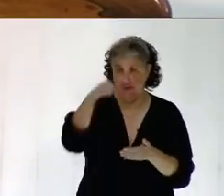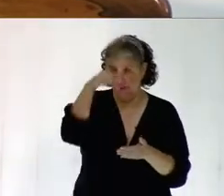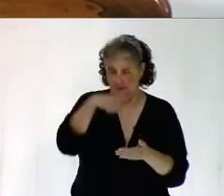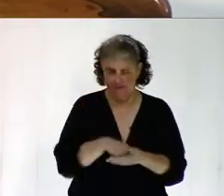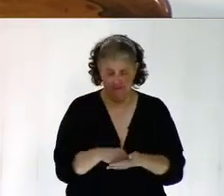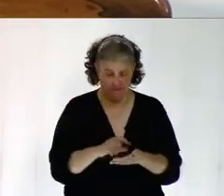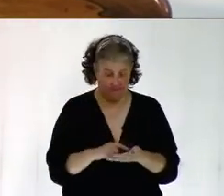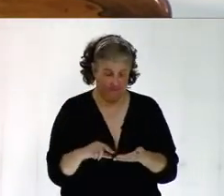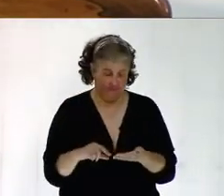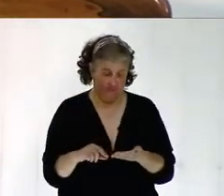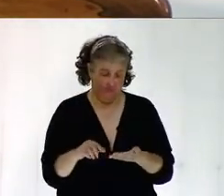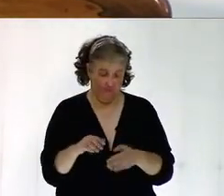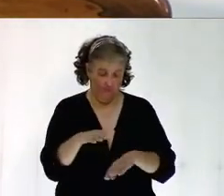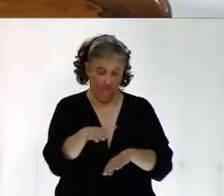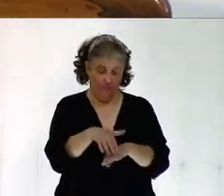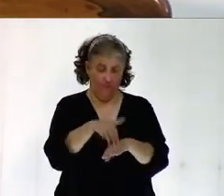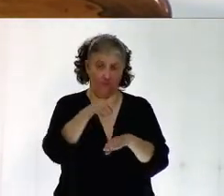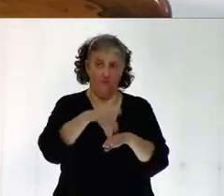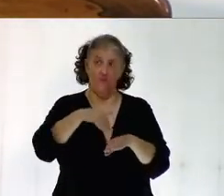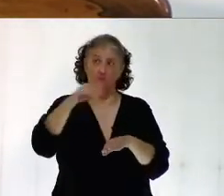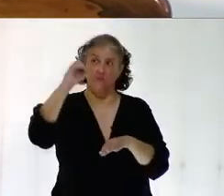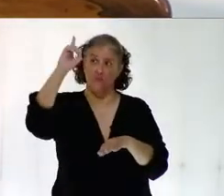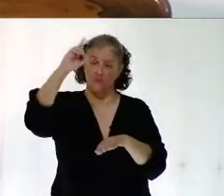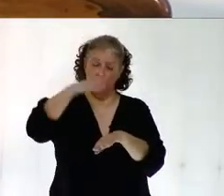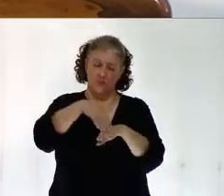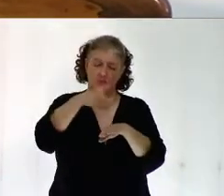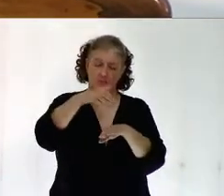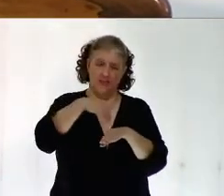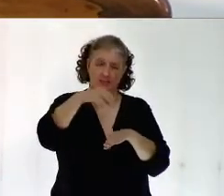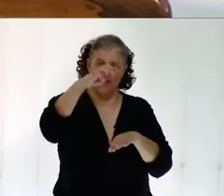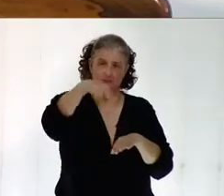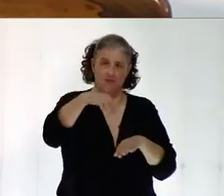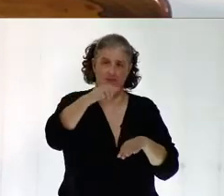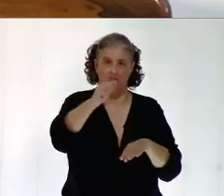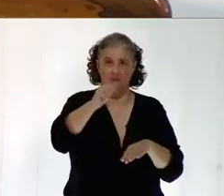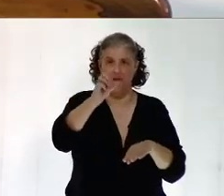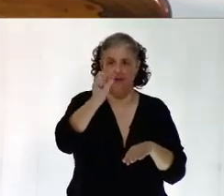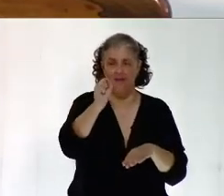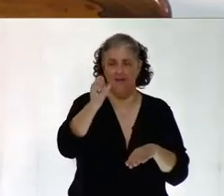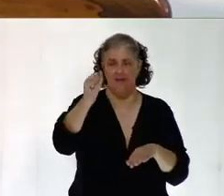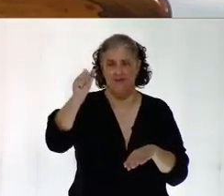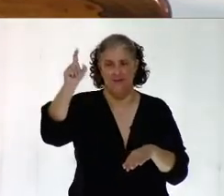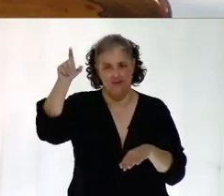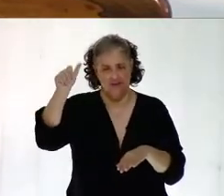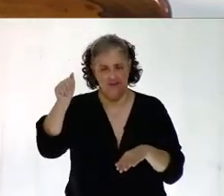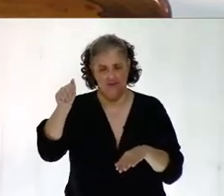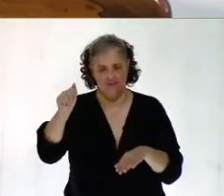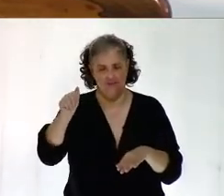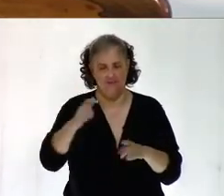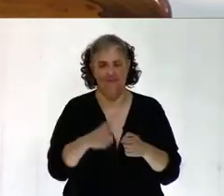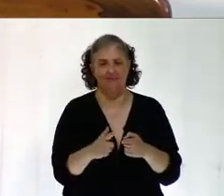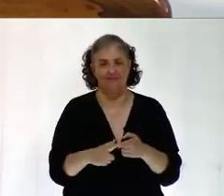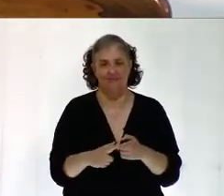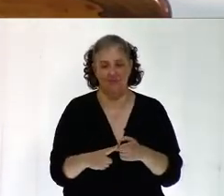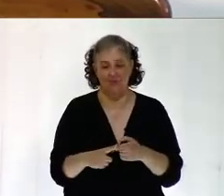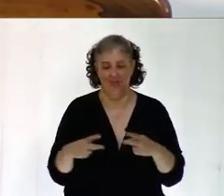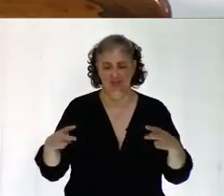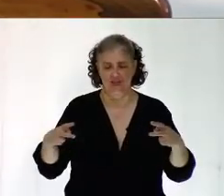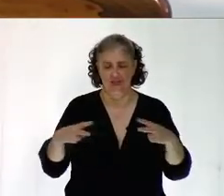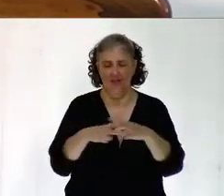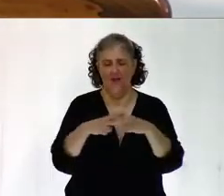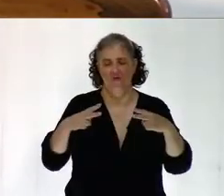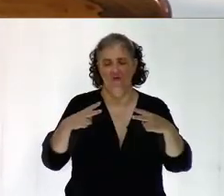7 e chamou o nome daquele lugar massá e meribá por causa da contenda